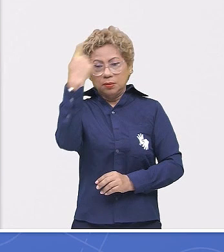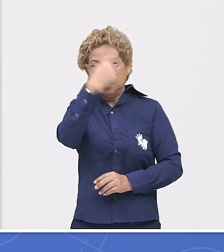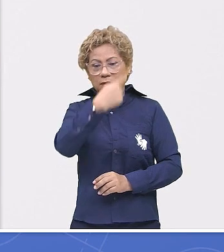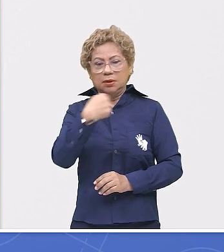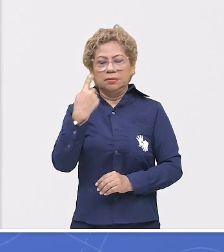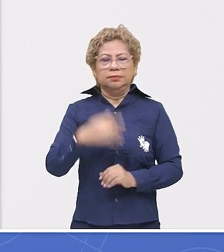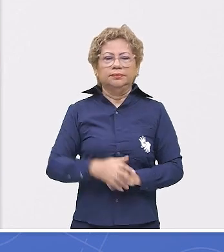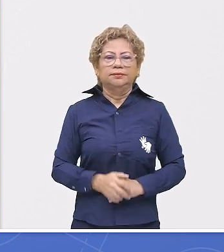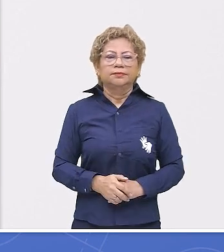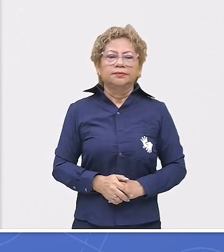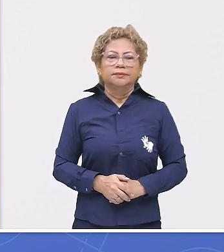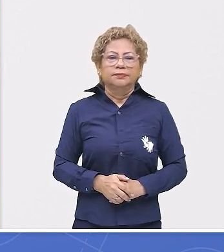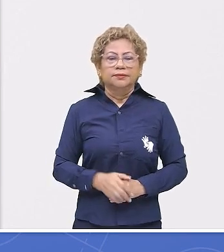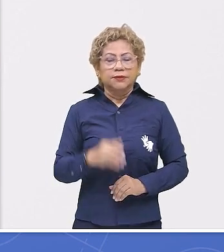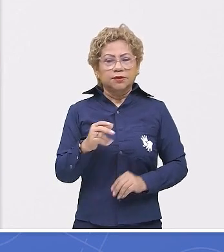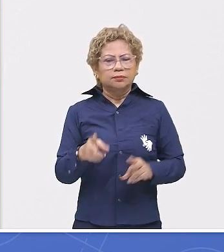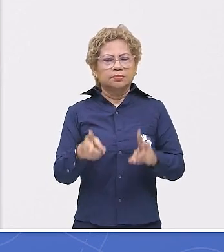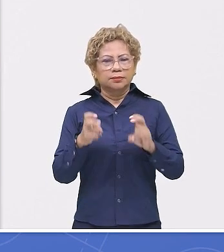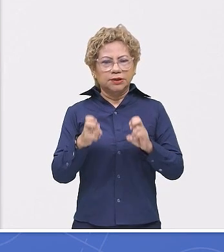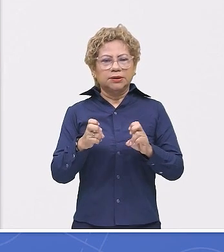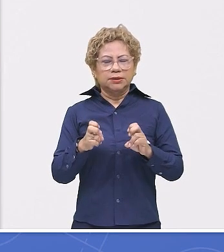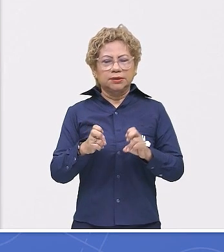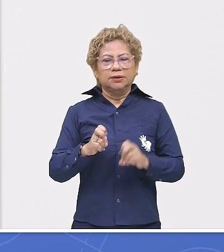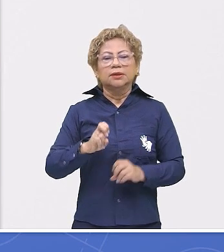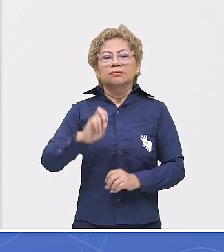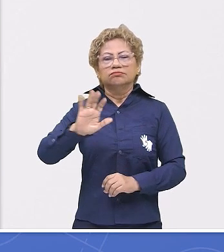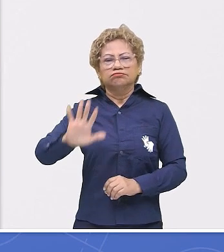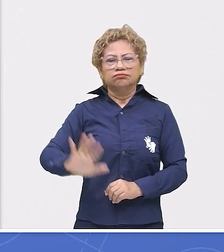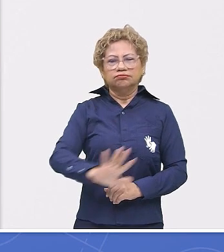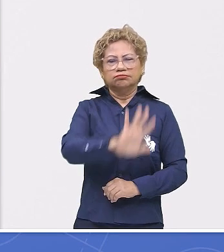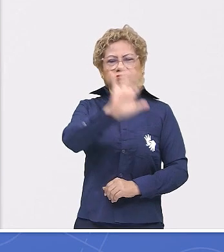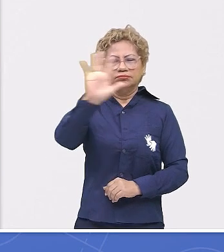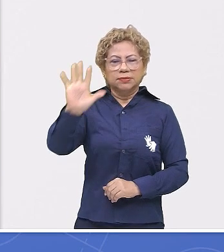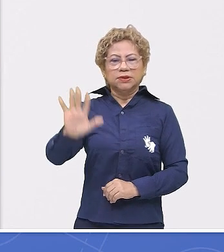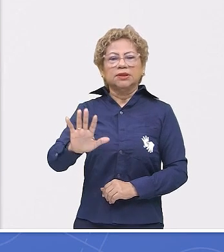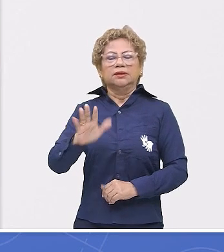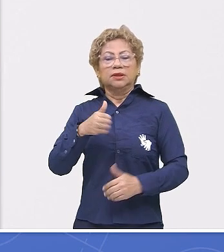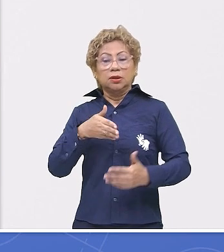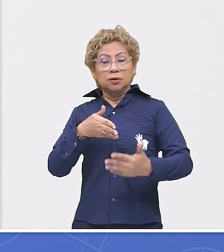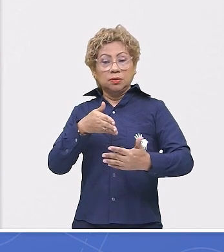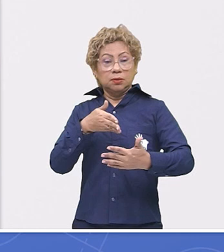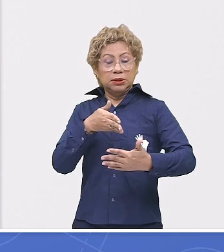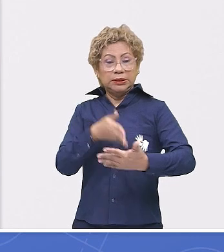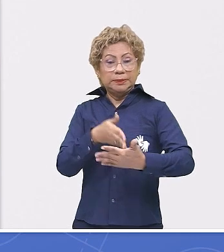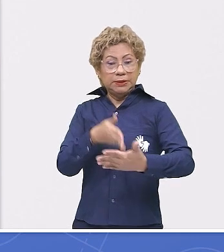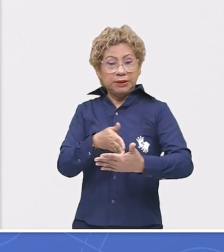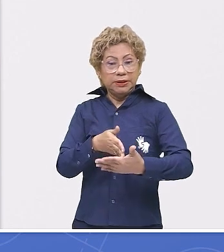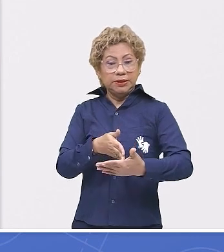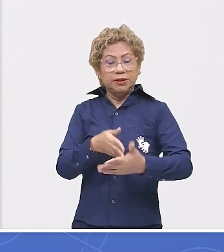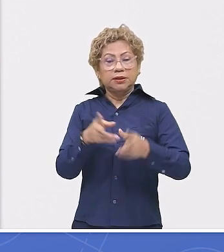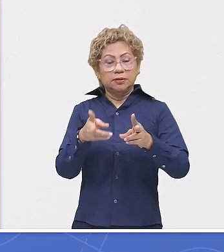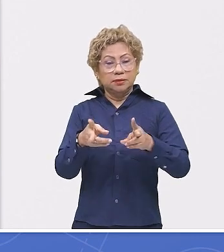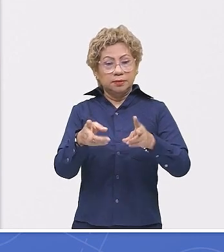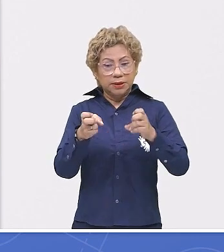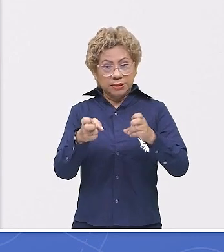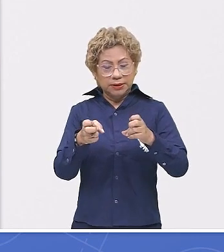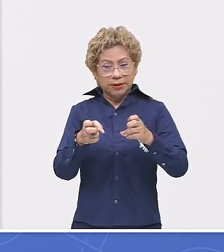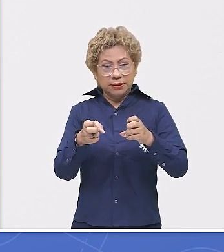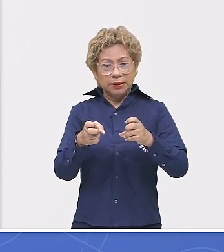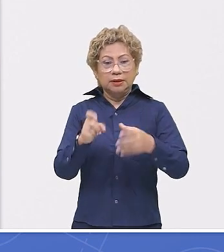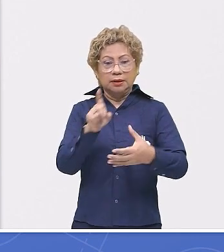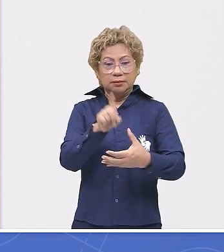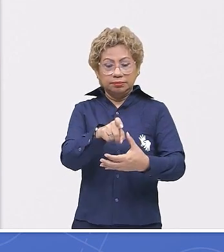fusos horários, no caso, com o limite prático. Aqui já a gente já observa as linhas, né? Que já não vai estar mais